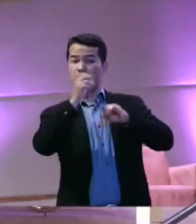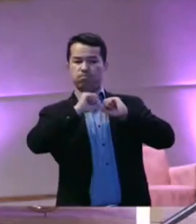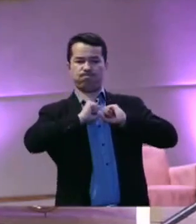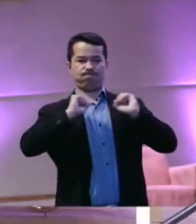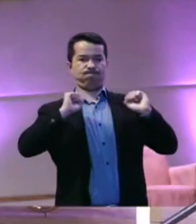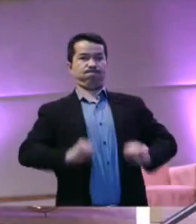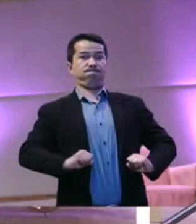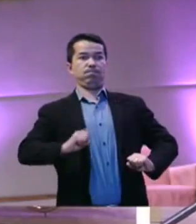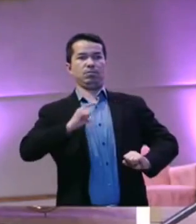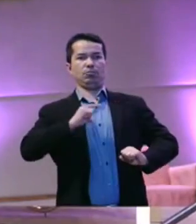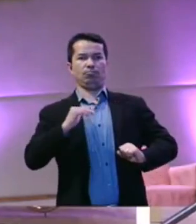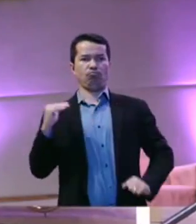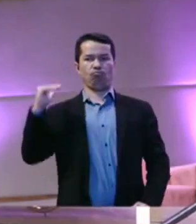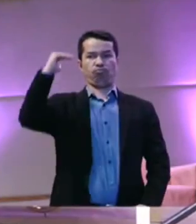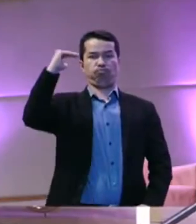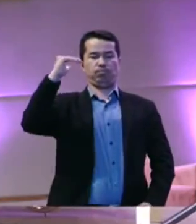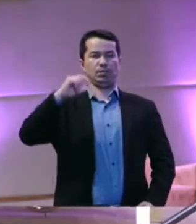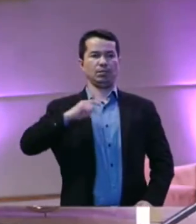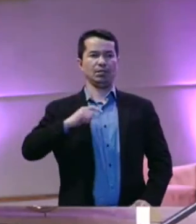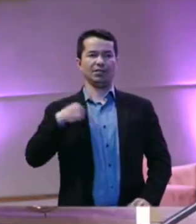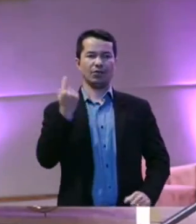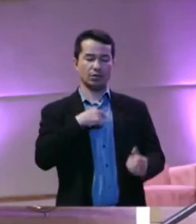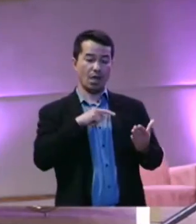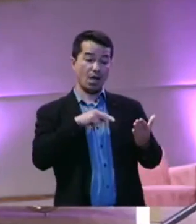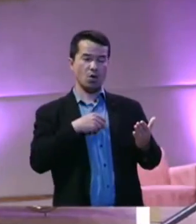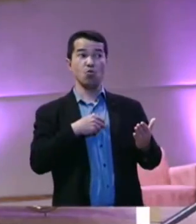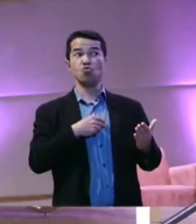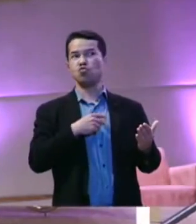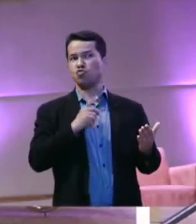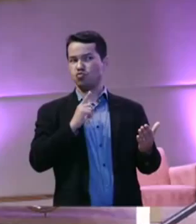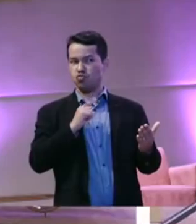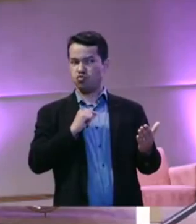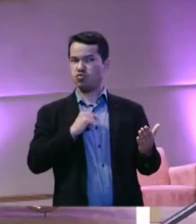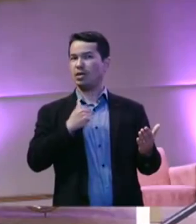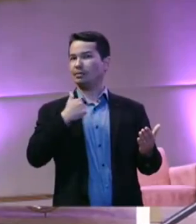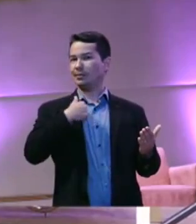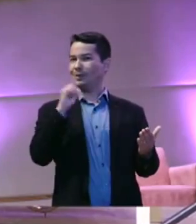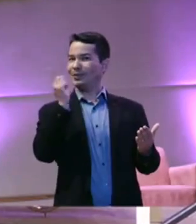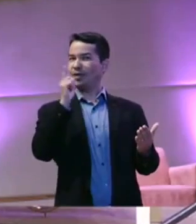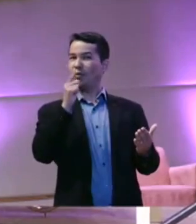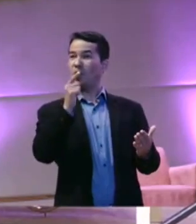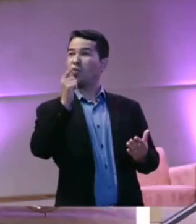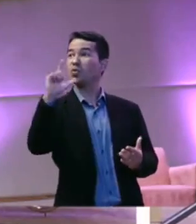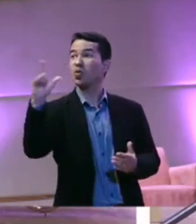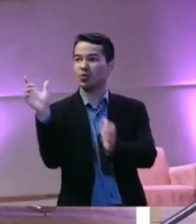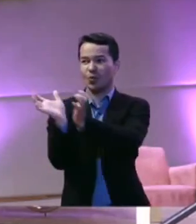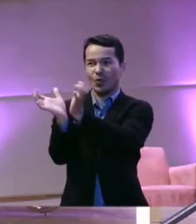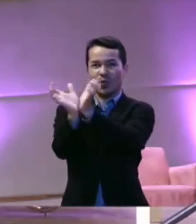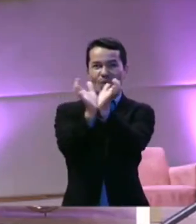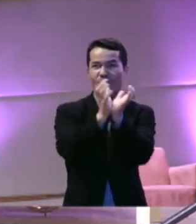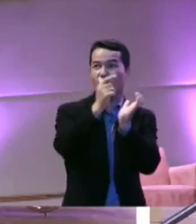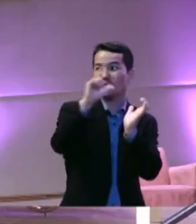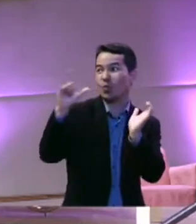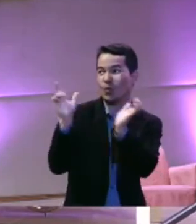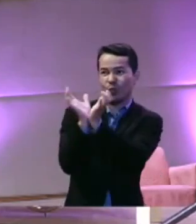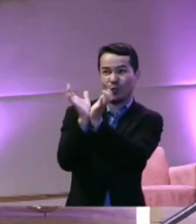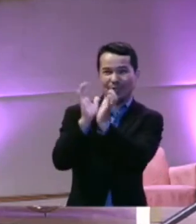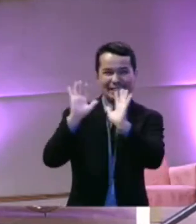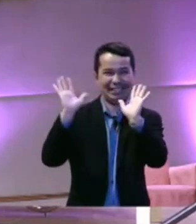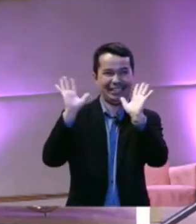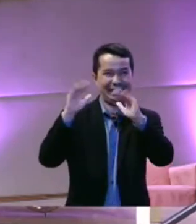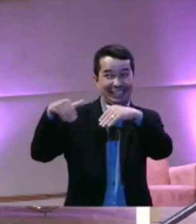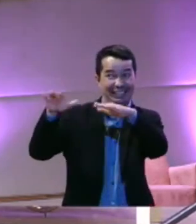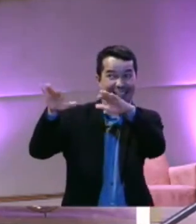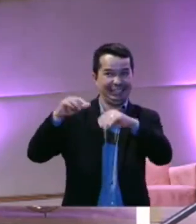dizer: ai, que bom que eu me livro, esse texto não é para mim. Na verdade, estes homens,